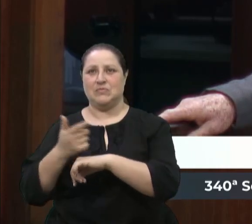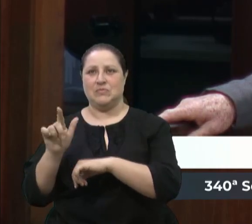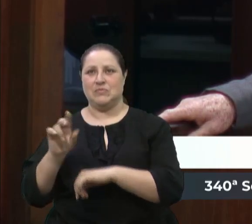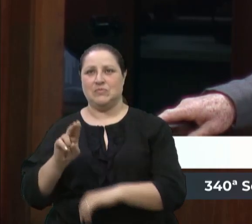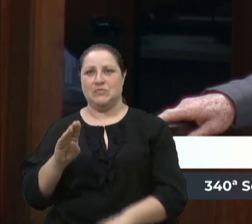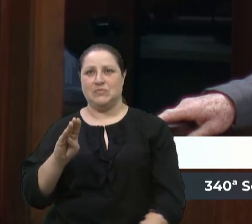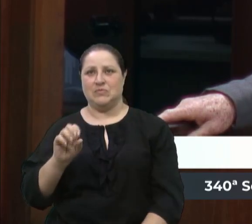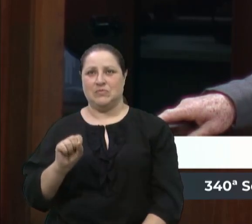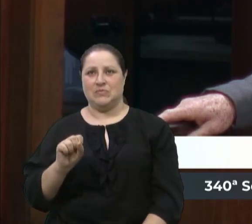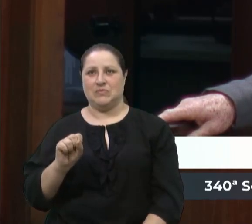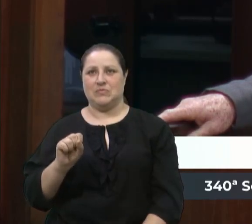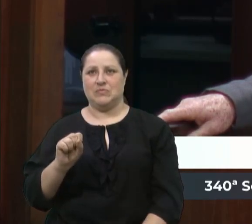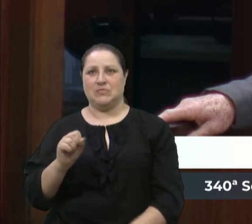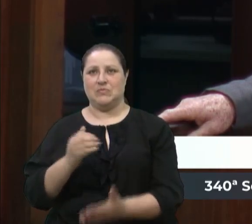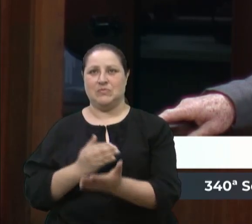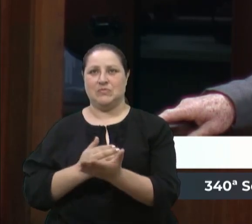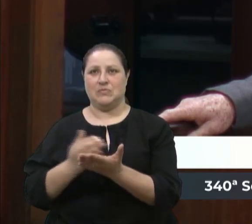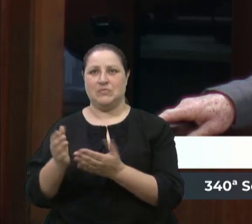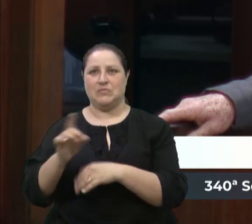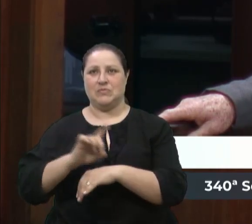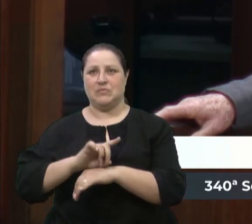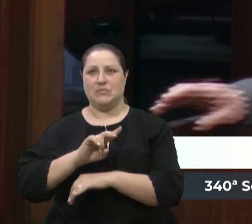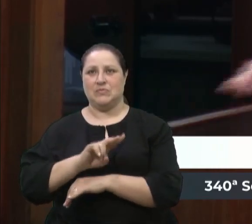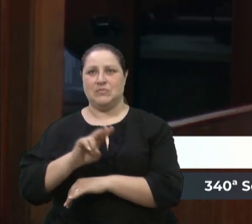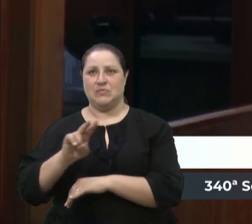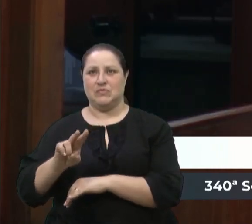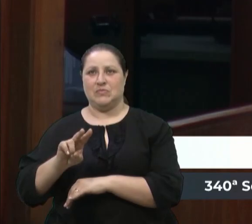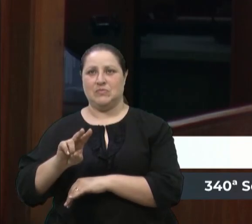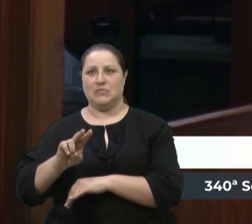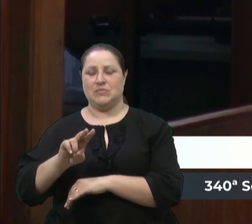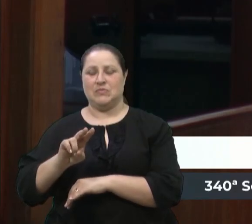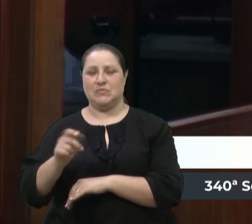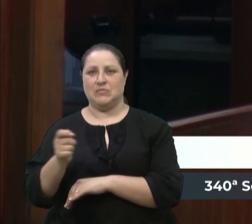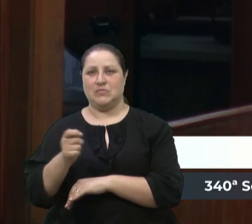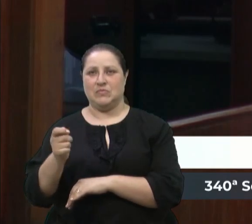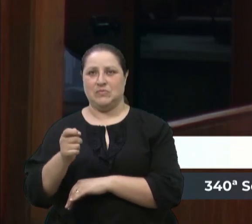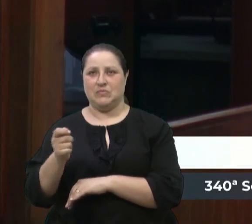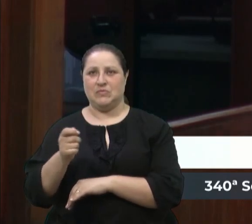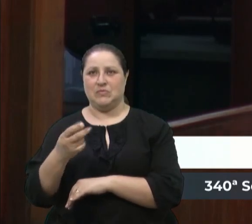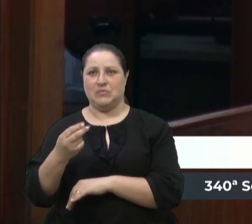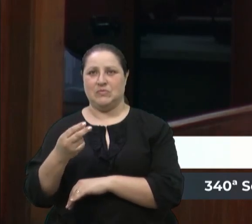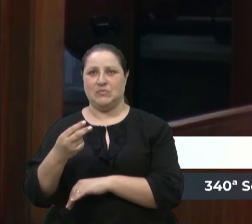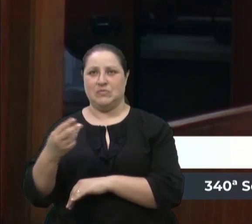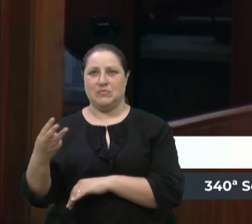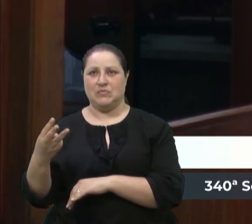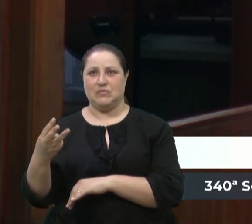Então, a partir do dia 22/8 de 2023,